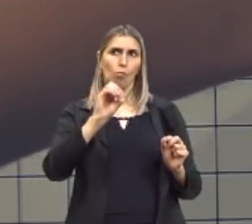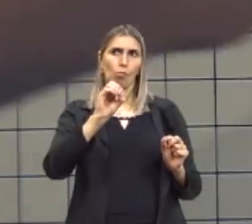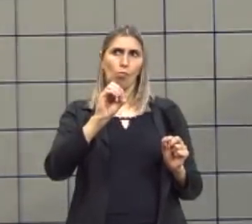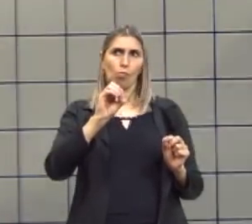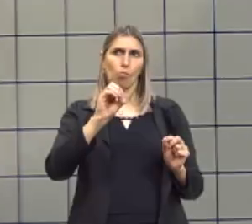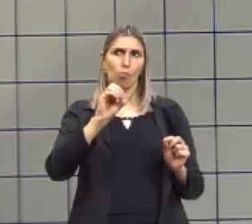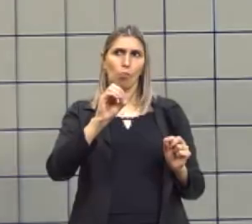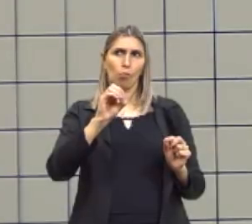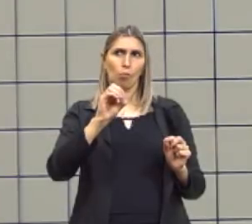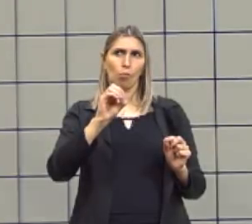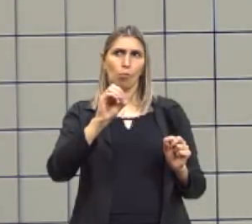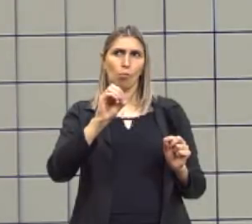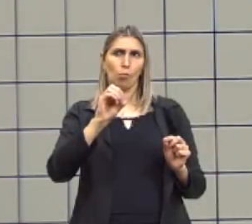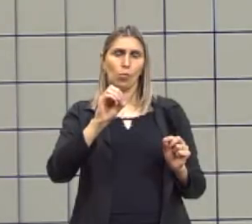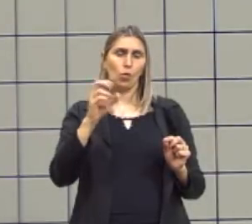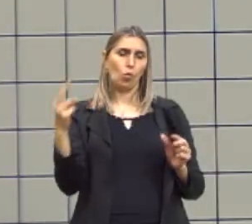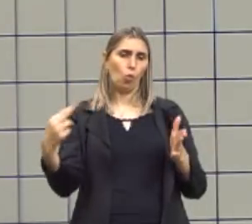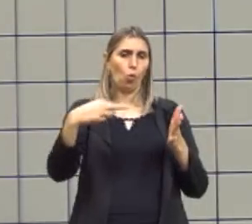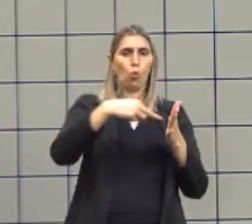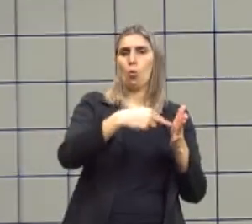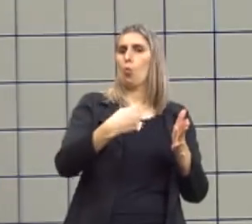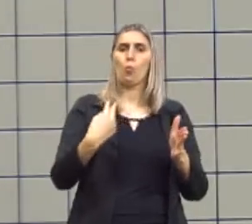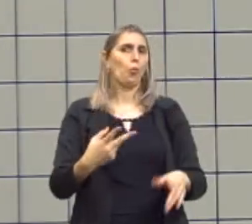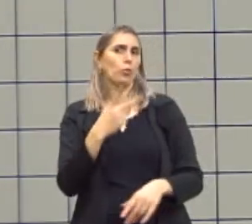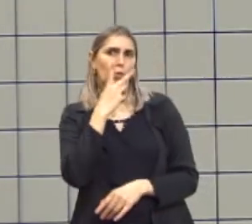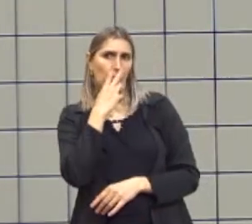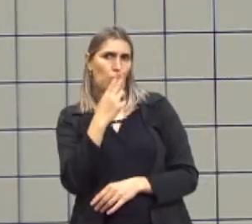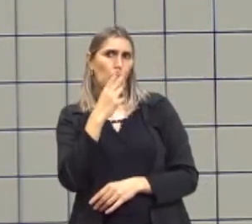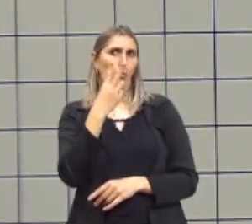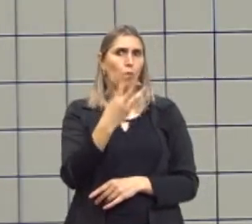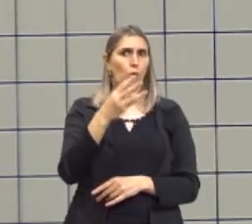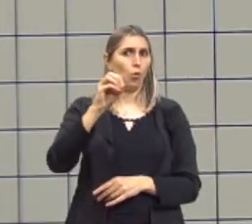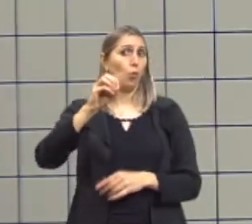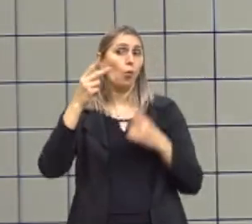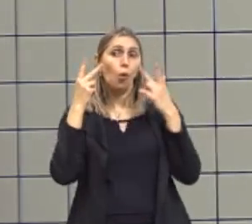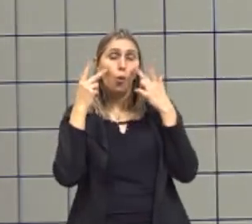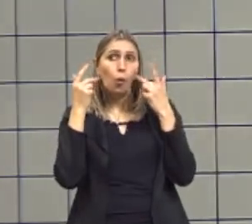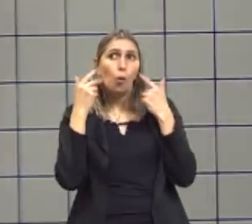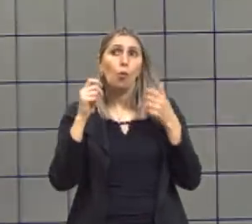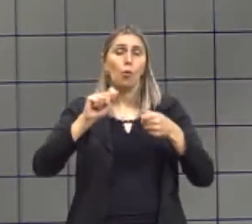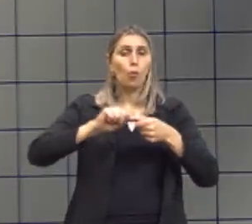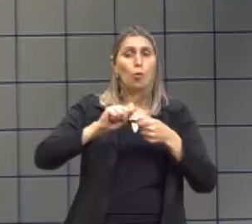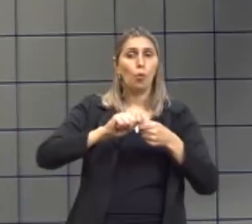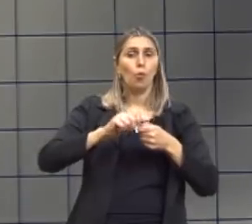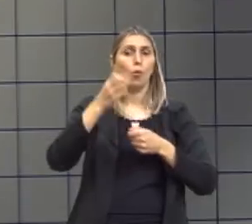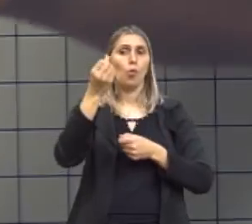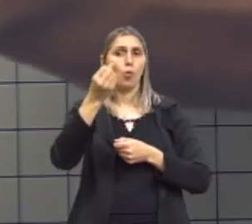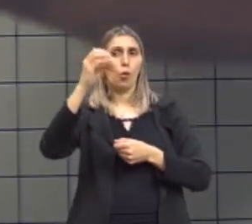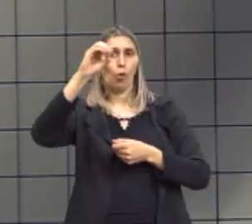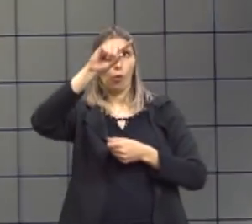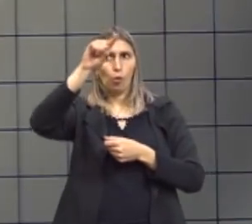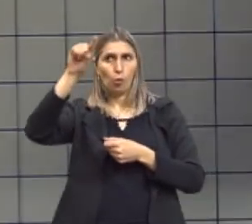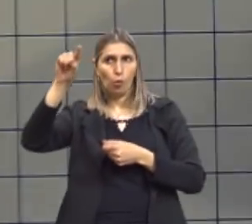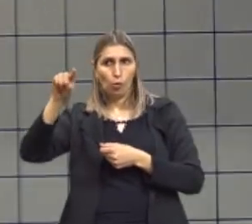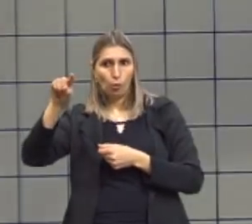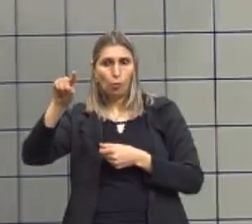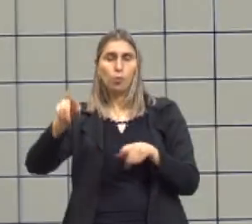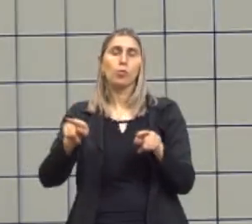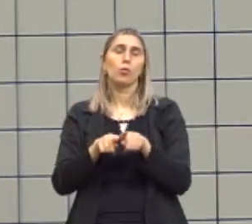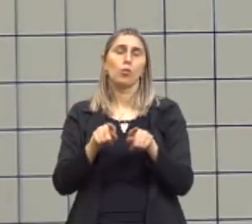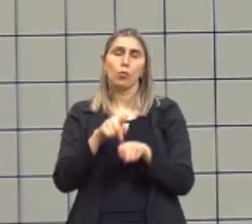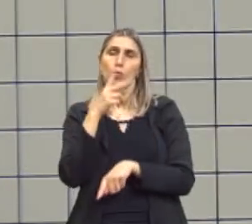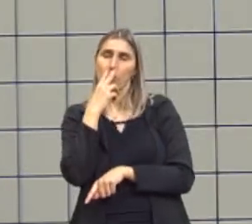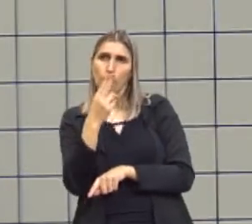não pode estar formando 30 graus com a normal. Está formando, né, os mesmos 60 graus com a normal que está